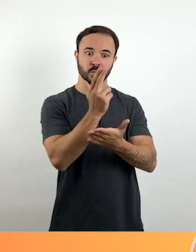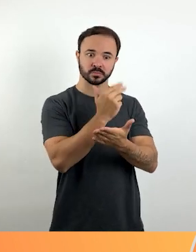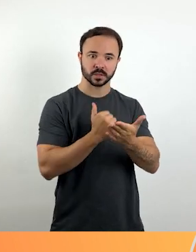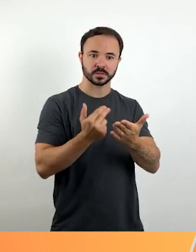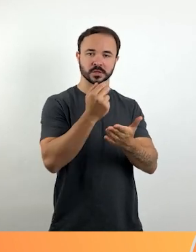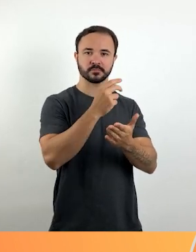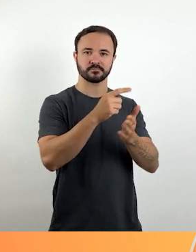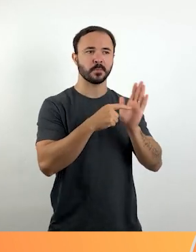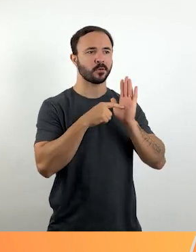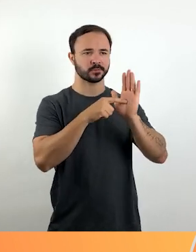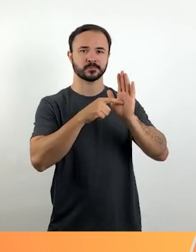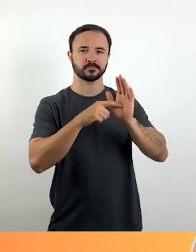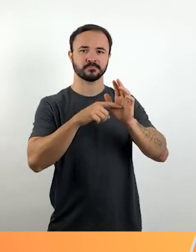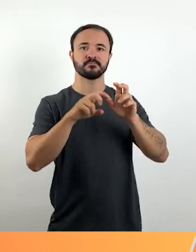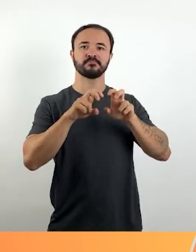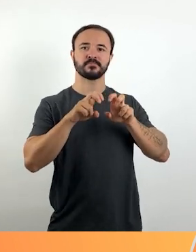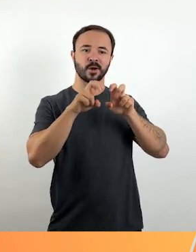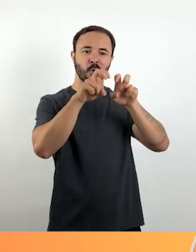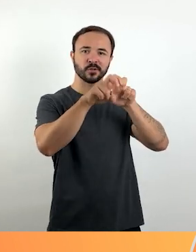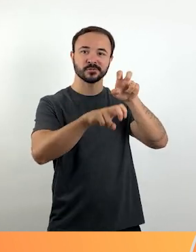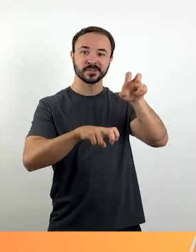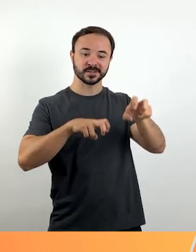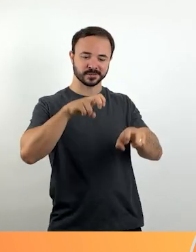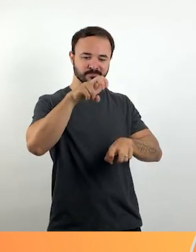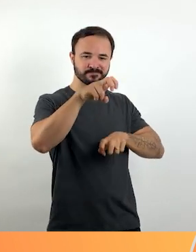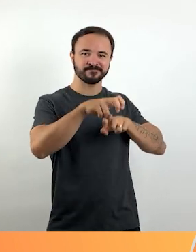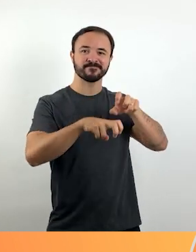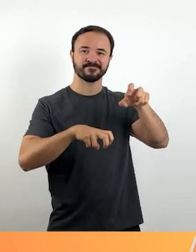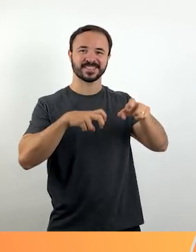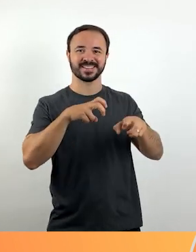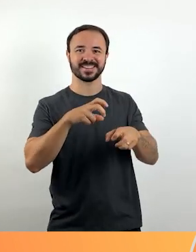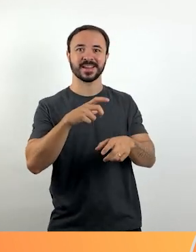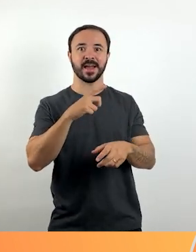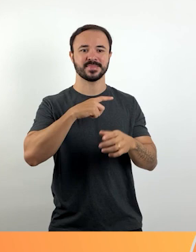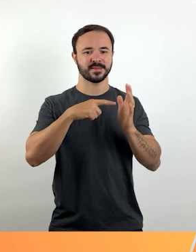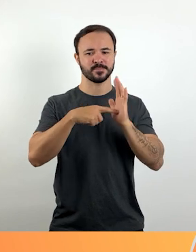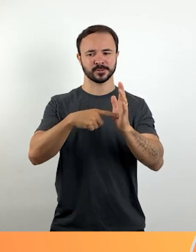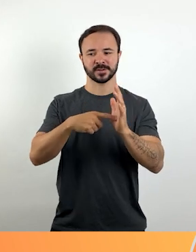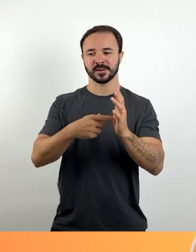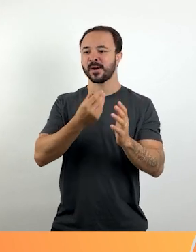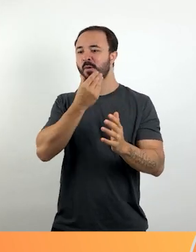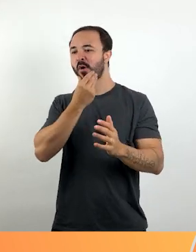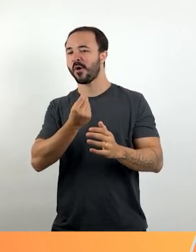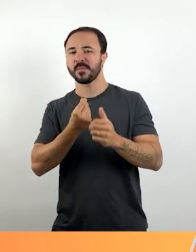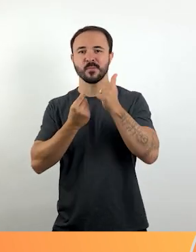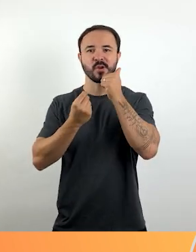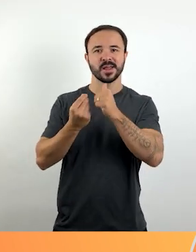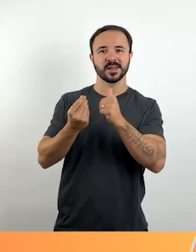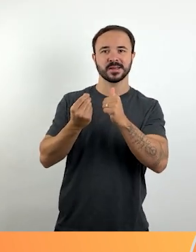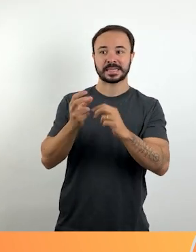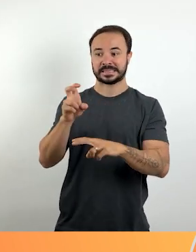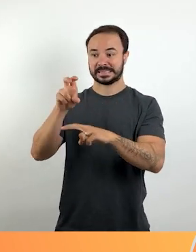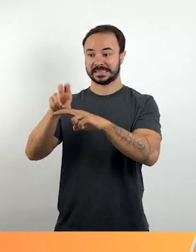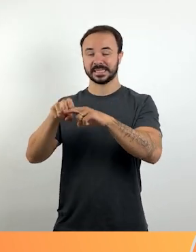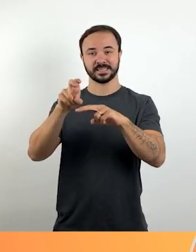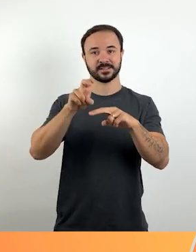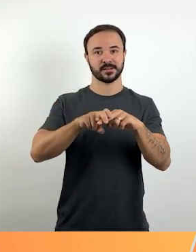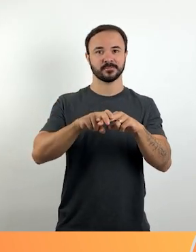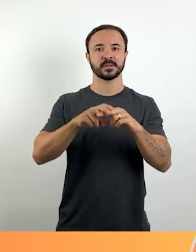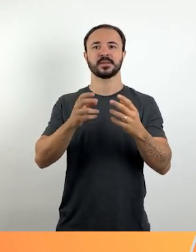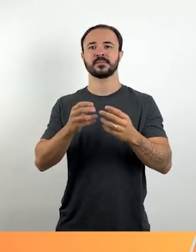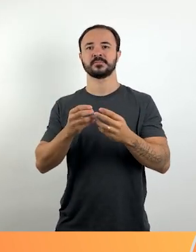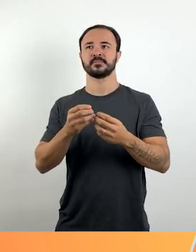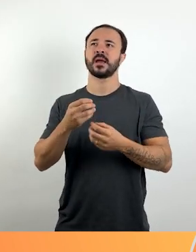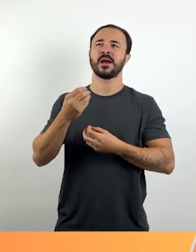gigante com Maria e Paulo sentados em cadeiras diametralmente opostas. Olha só, pessoal. O que é isso,